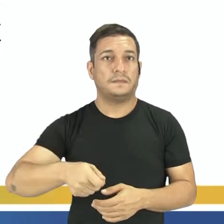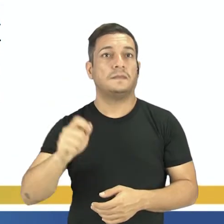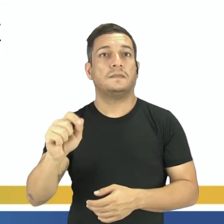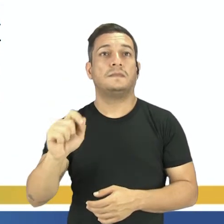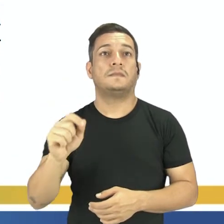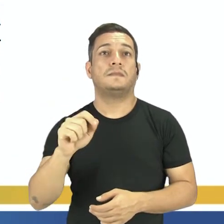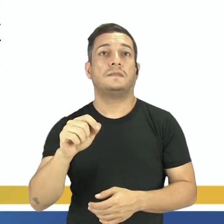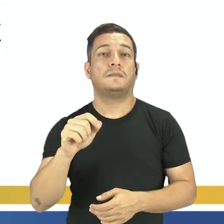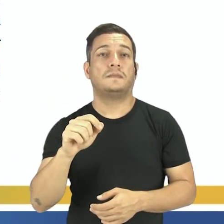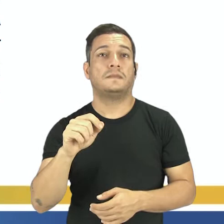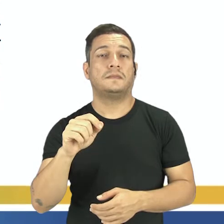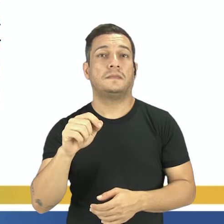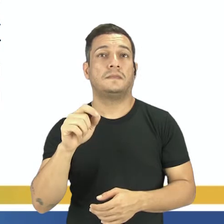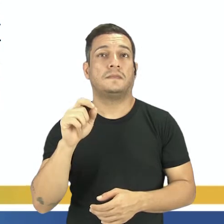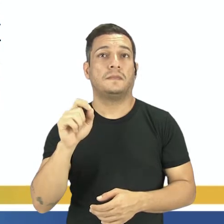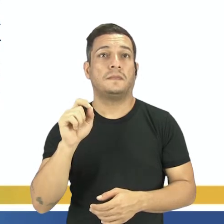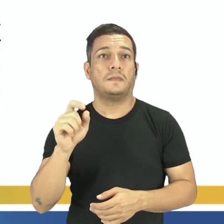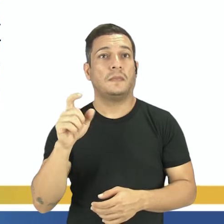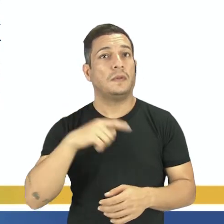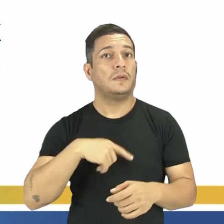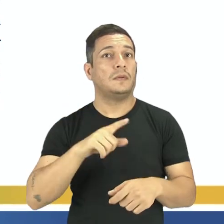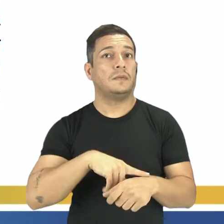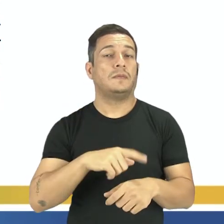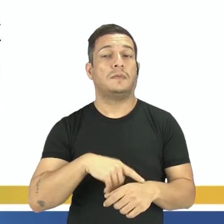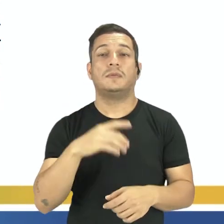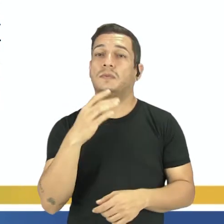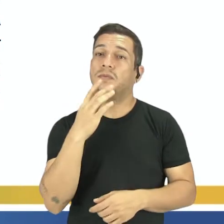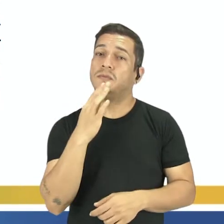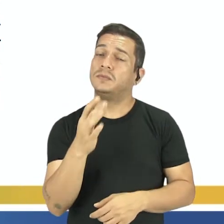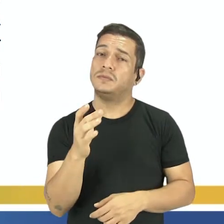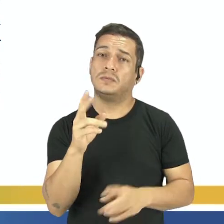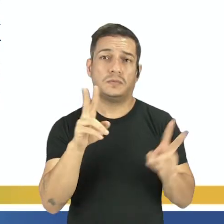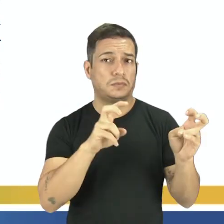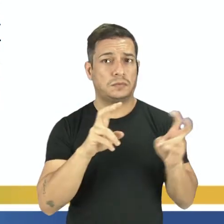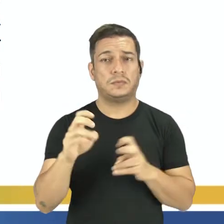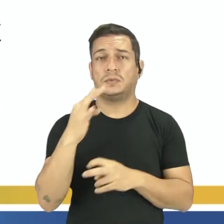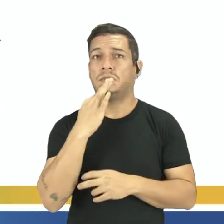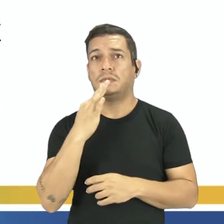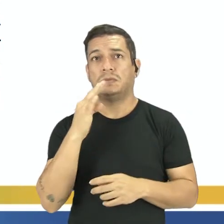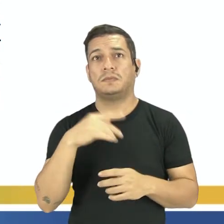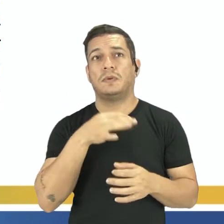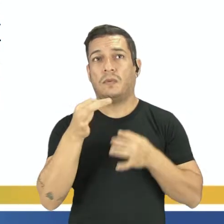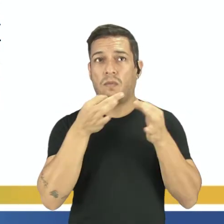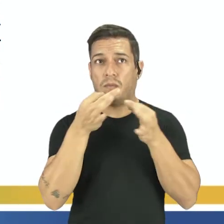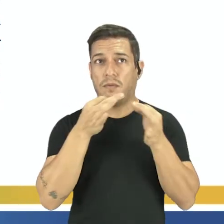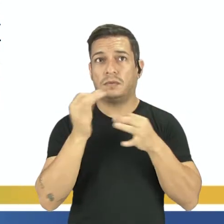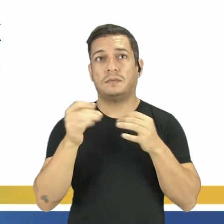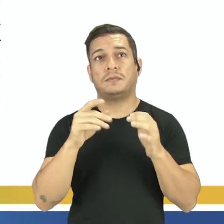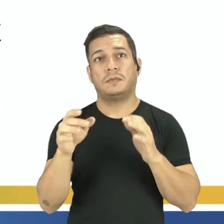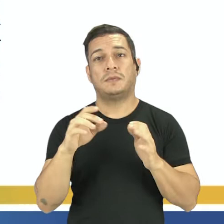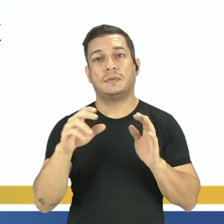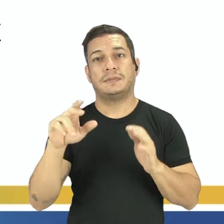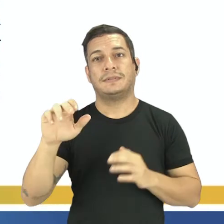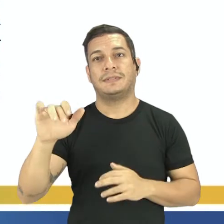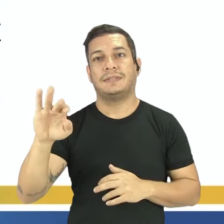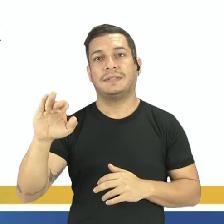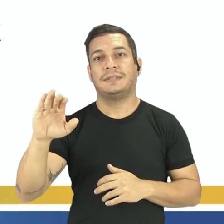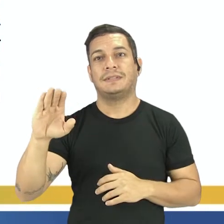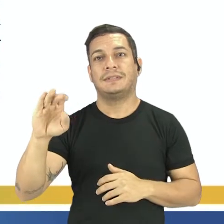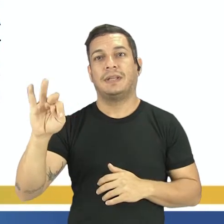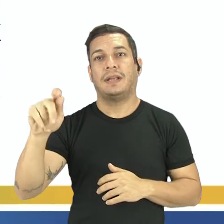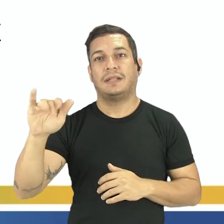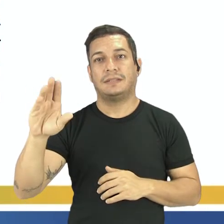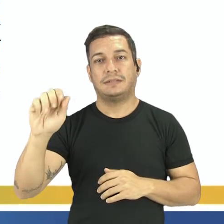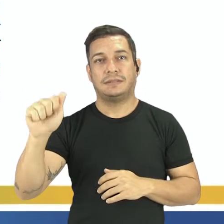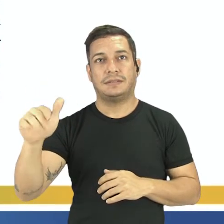citação de autores e autoridades numa determinada área do conhecimento, tá? Argumentos feitos por meio de citações devem estar bem